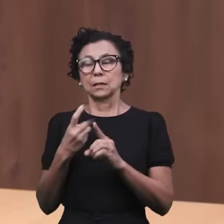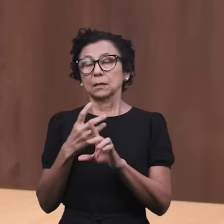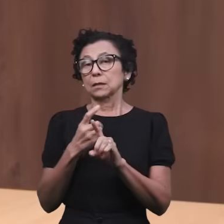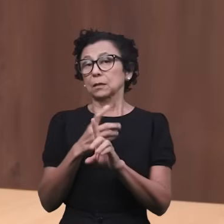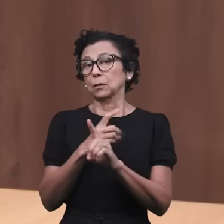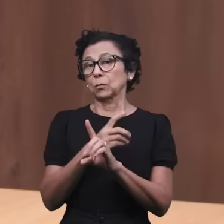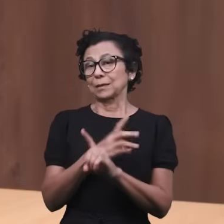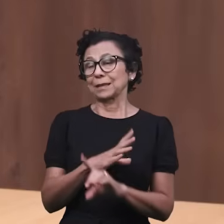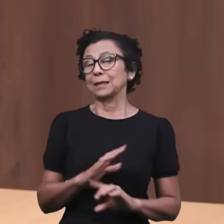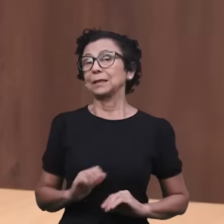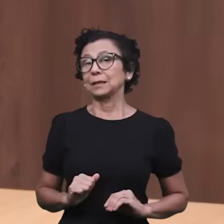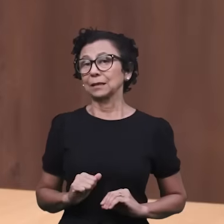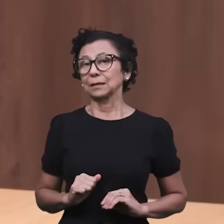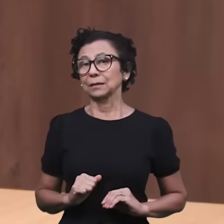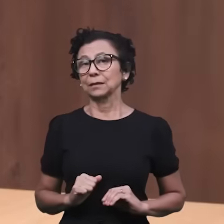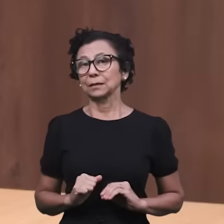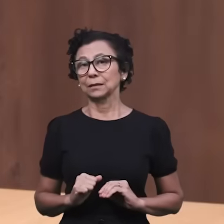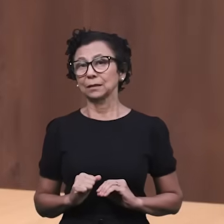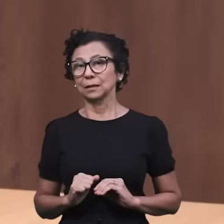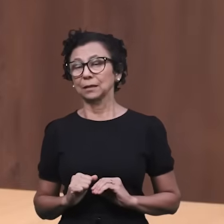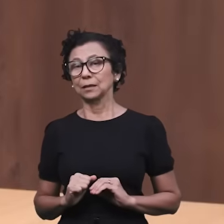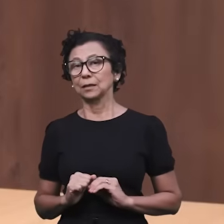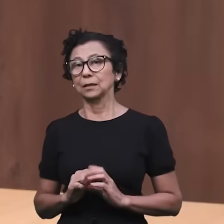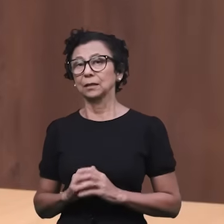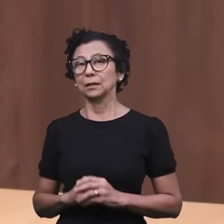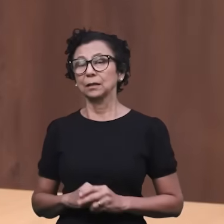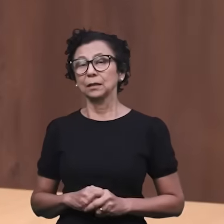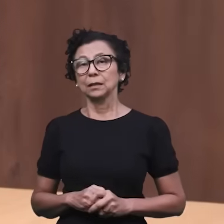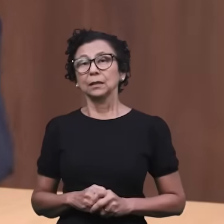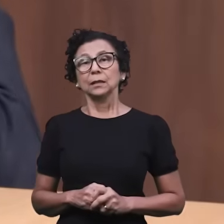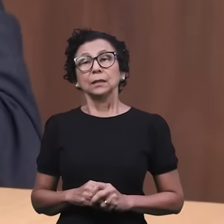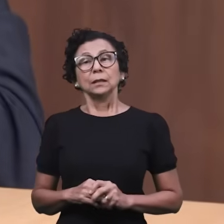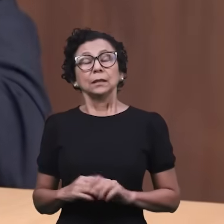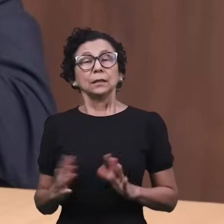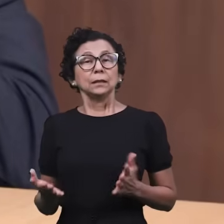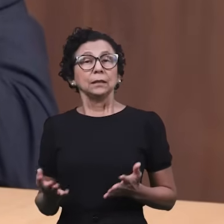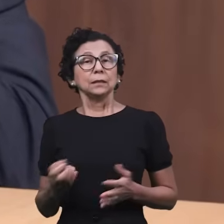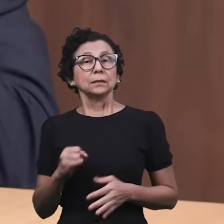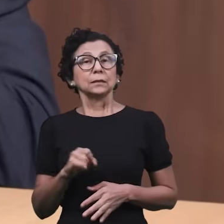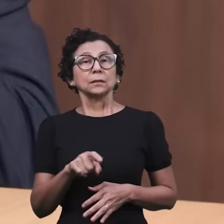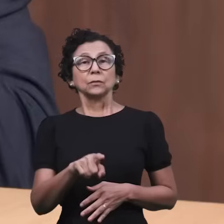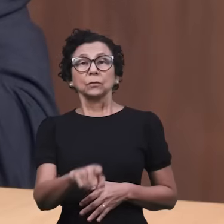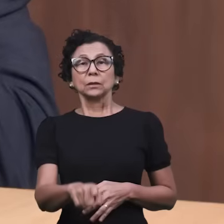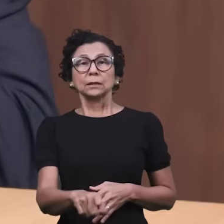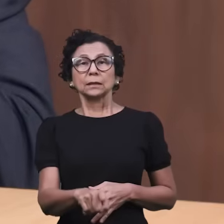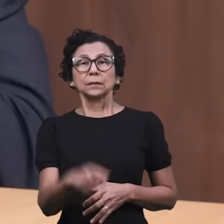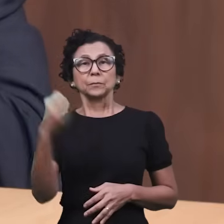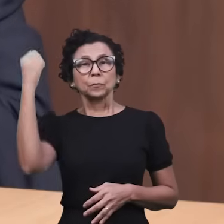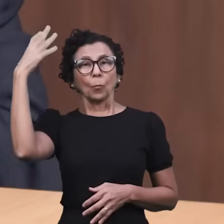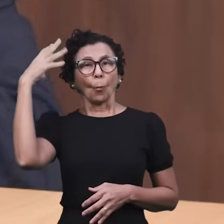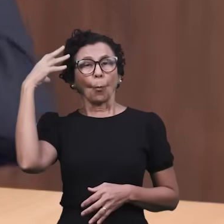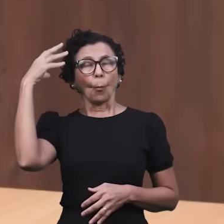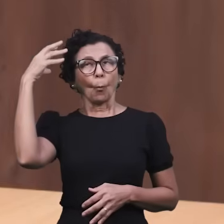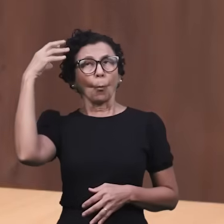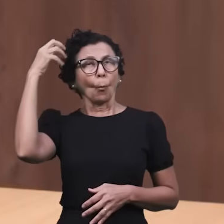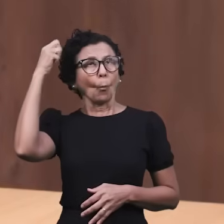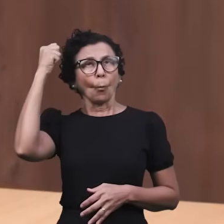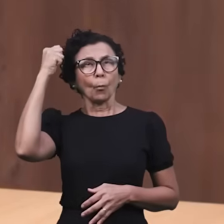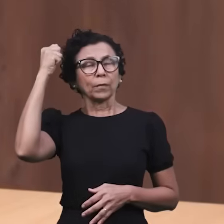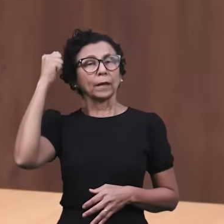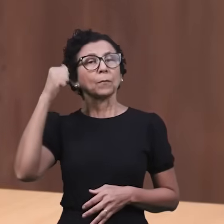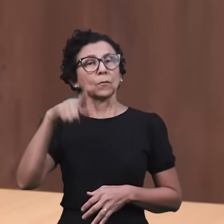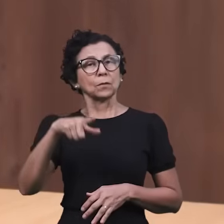quer dizer, é o ministério que está dentro da vida da obra. Mesmo que você não tenha revelação, mas você tem que